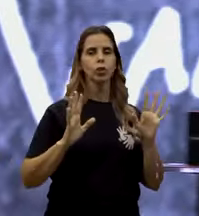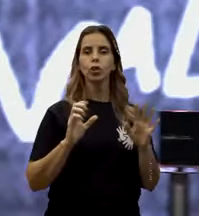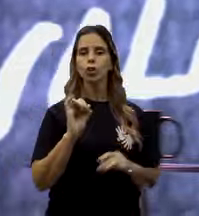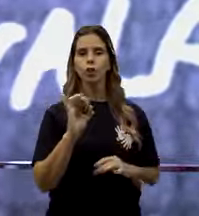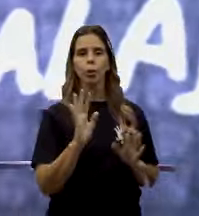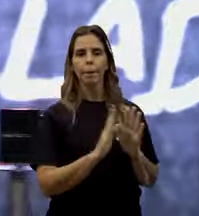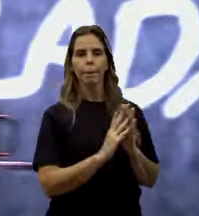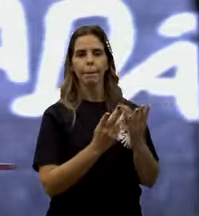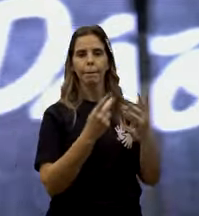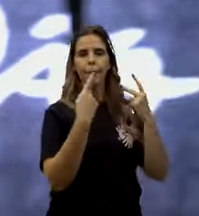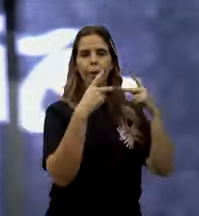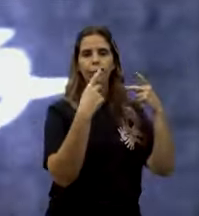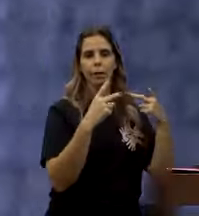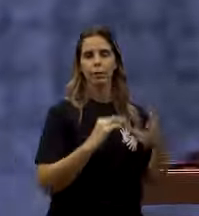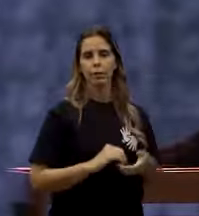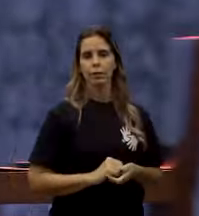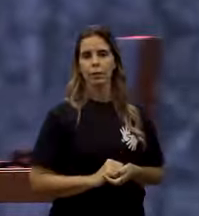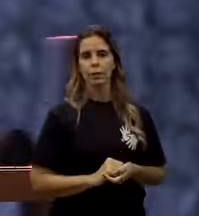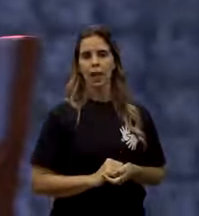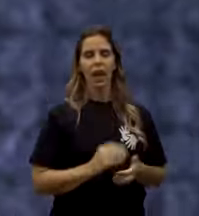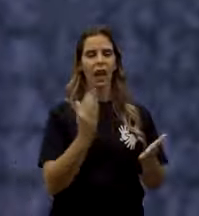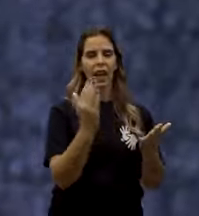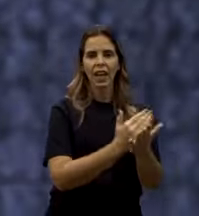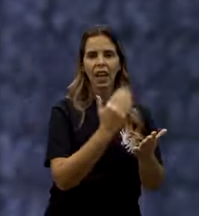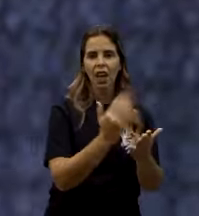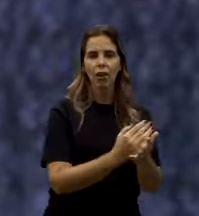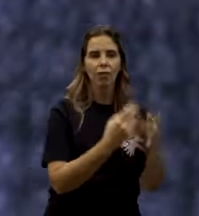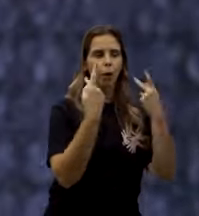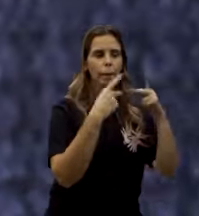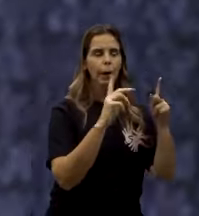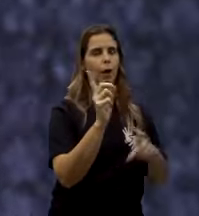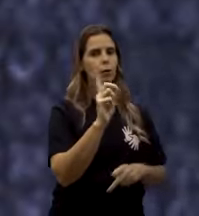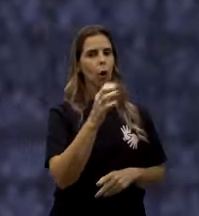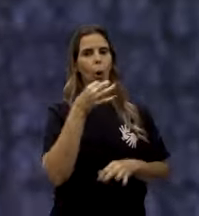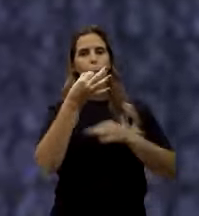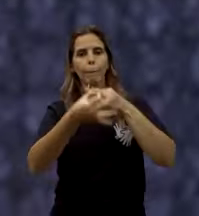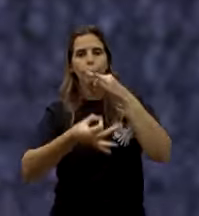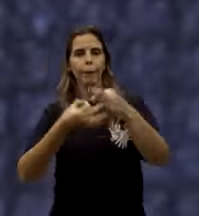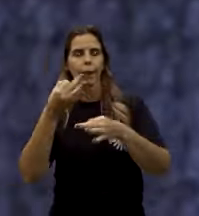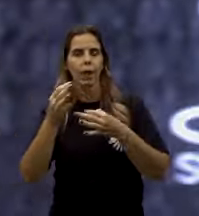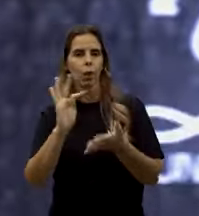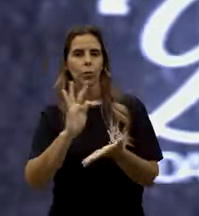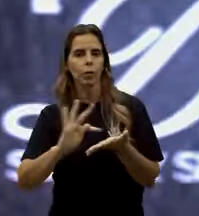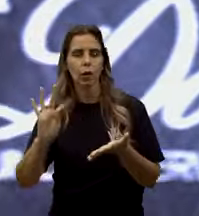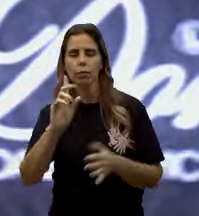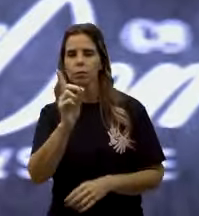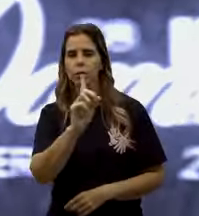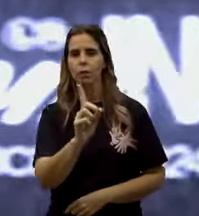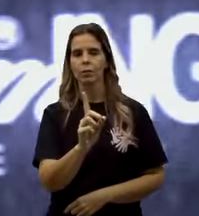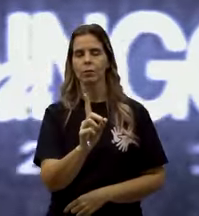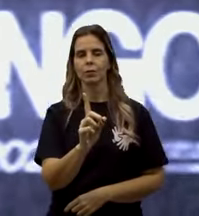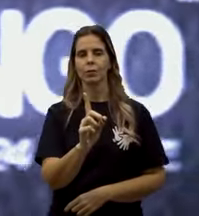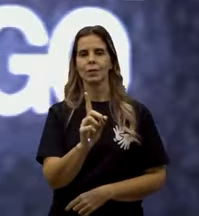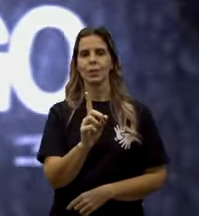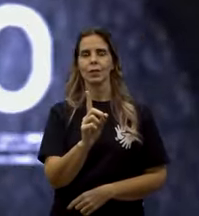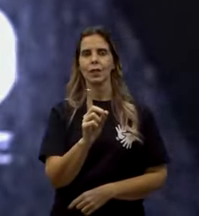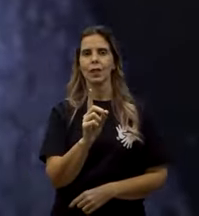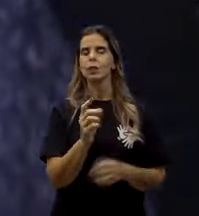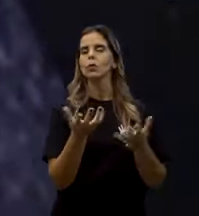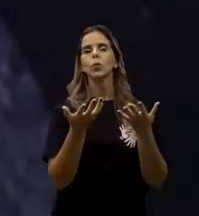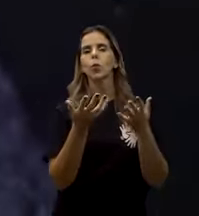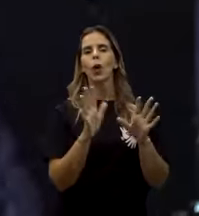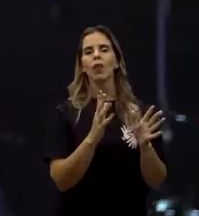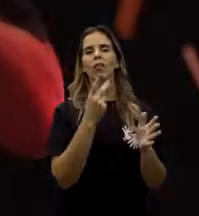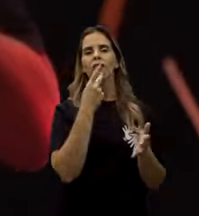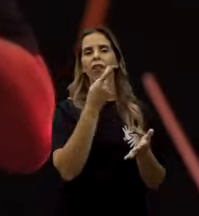Bíblia eu não prego o livro dos outros não prego opinião de teólogo só prego Bíblia acabou você não me vê falando de livro nem de